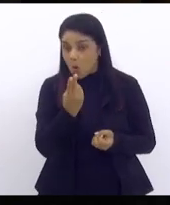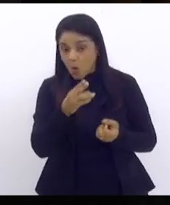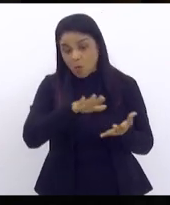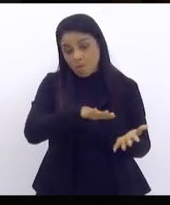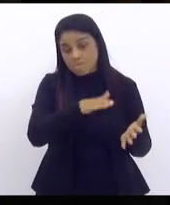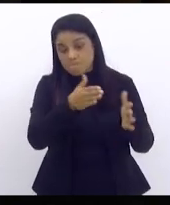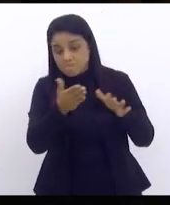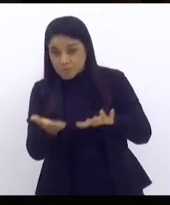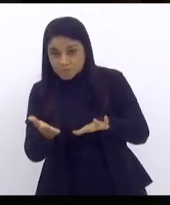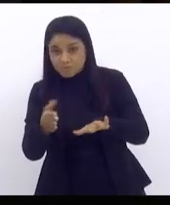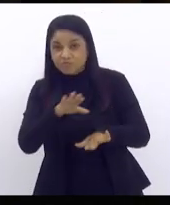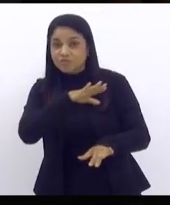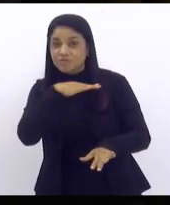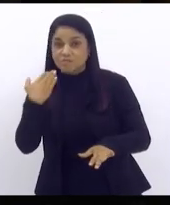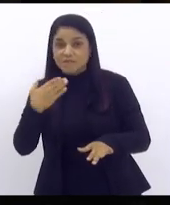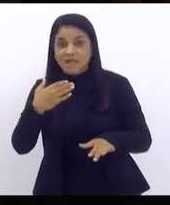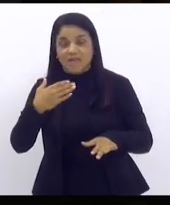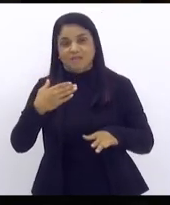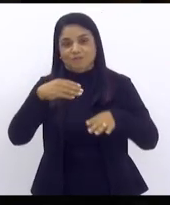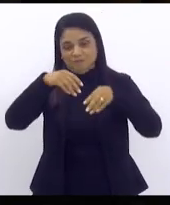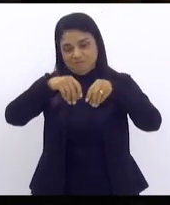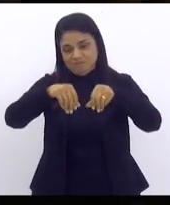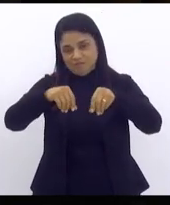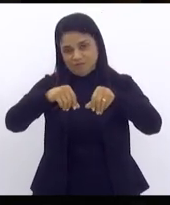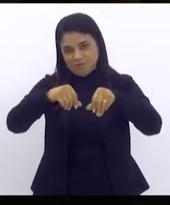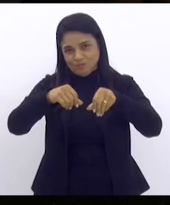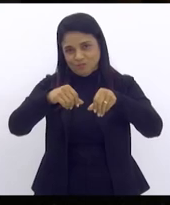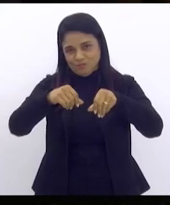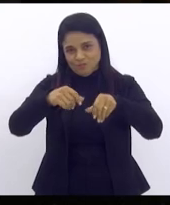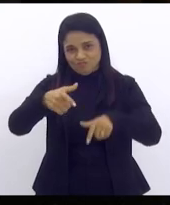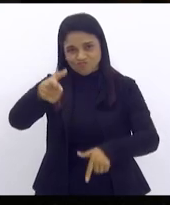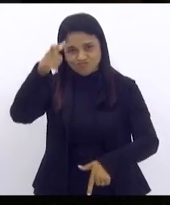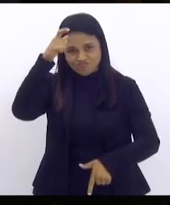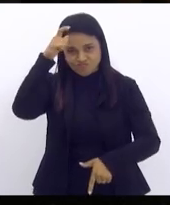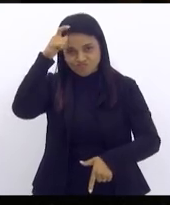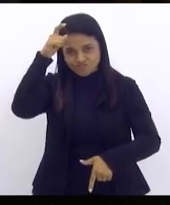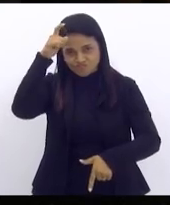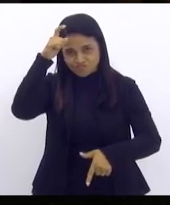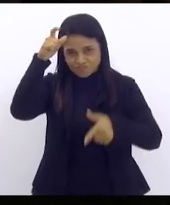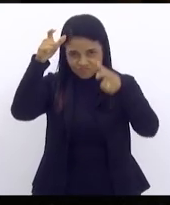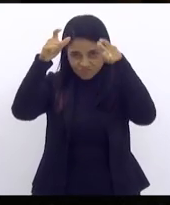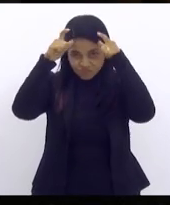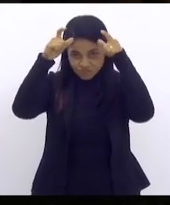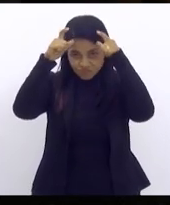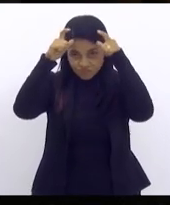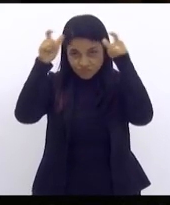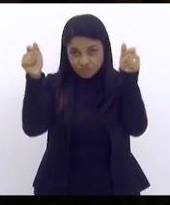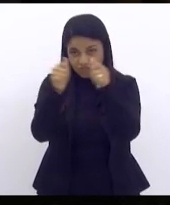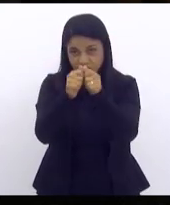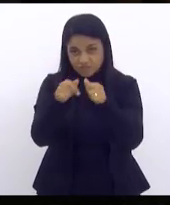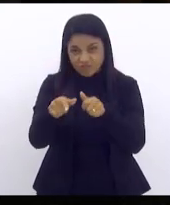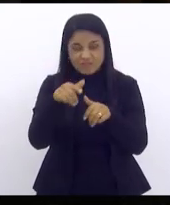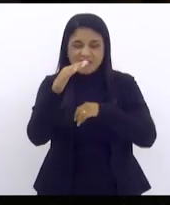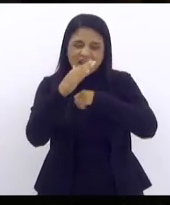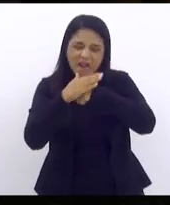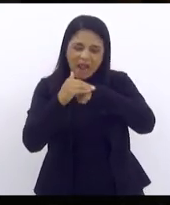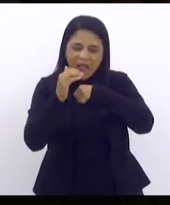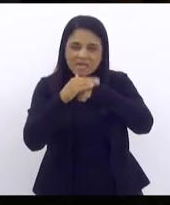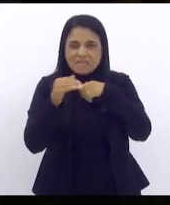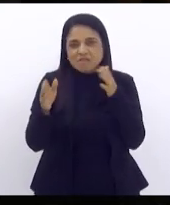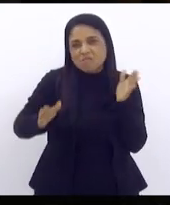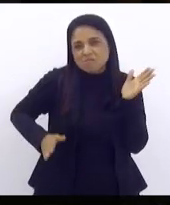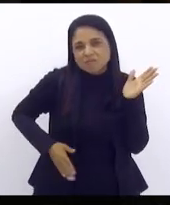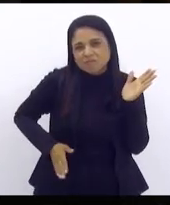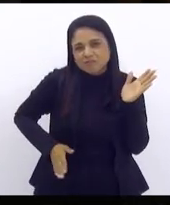colo do capeta. Vossa senhora, Vossa senhoria gosta de fazer carinho, bandidolatria em cima